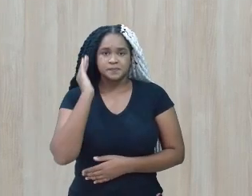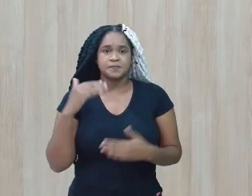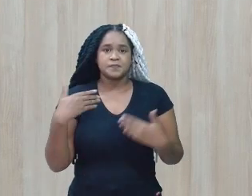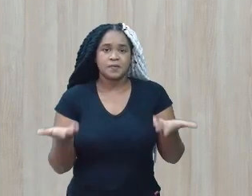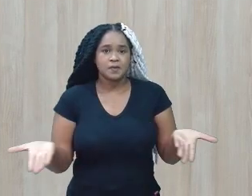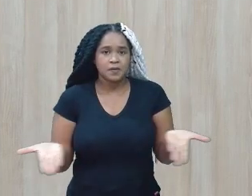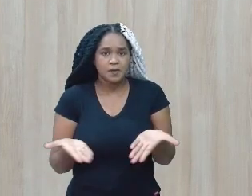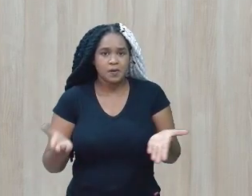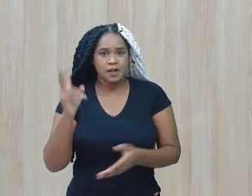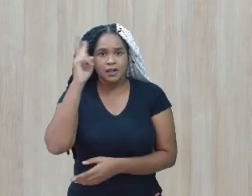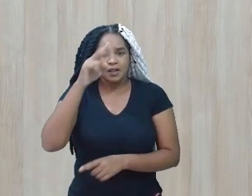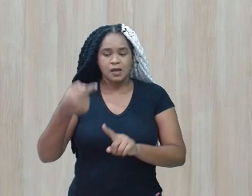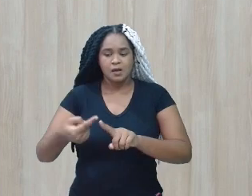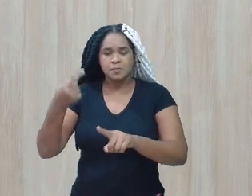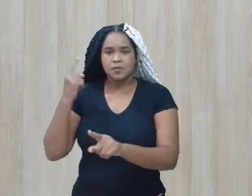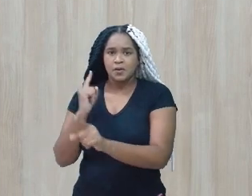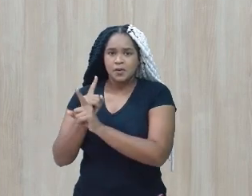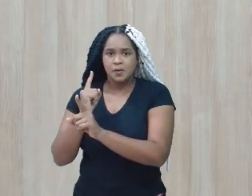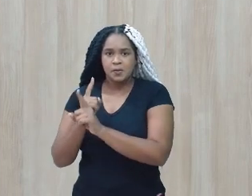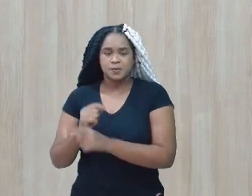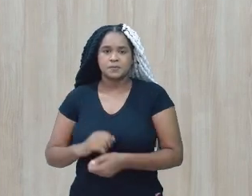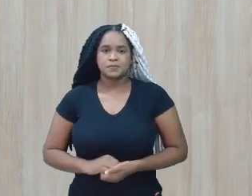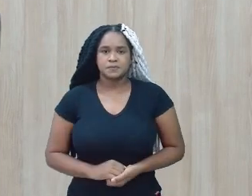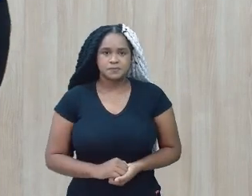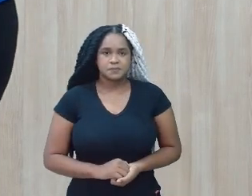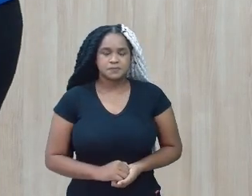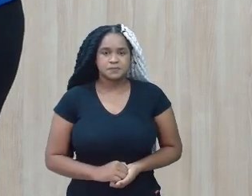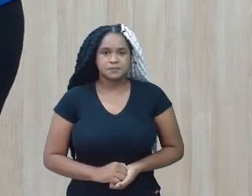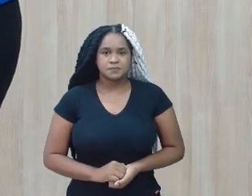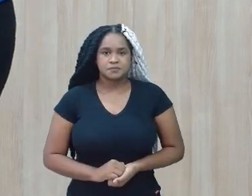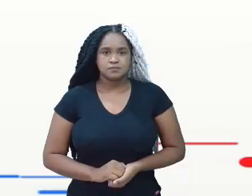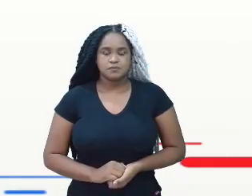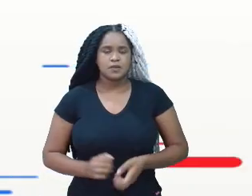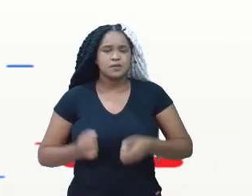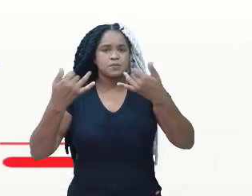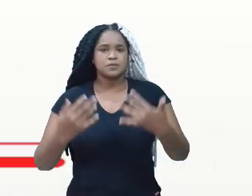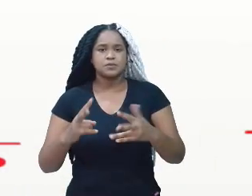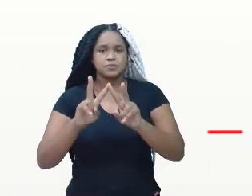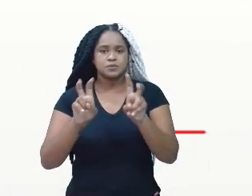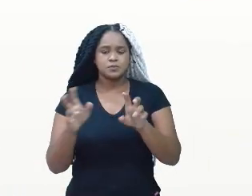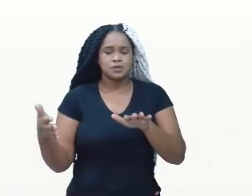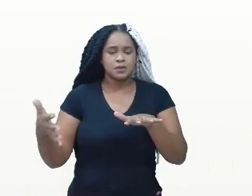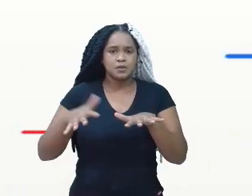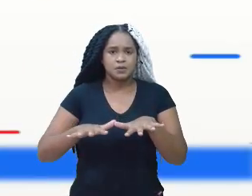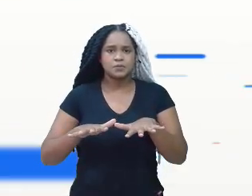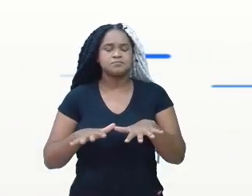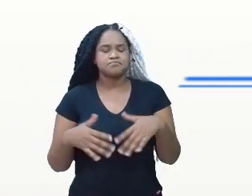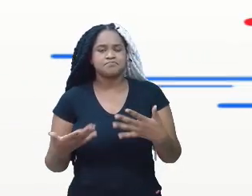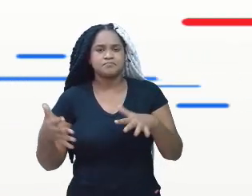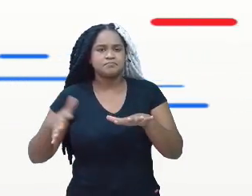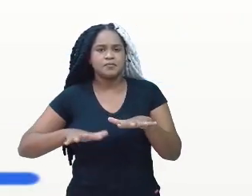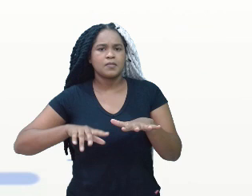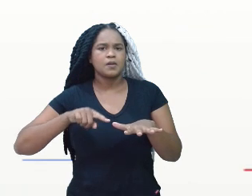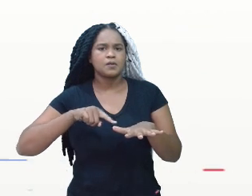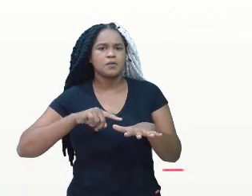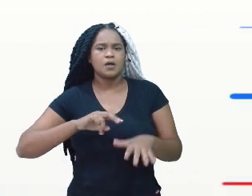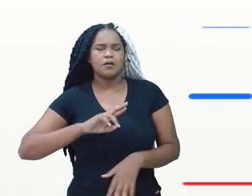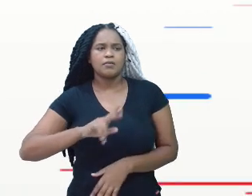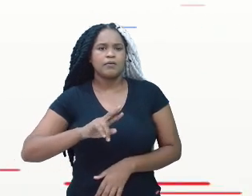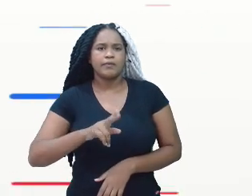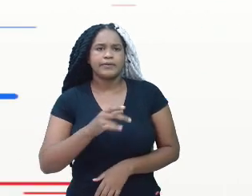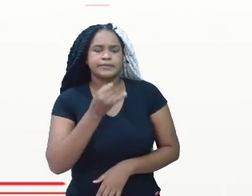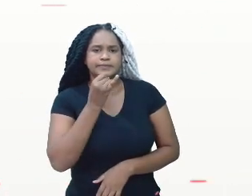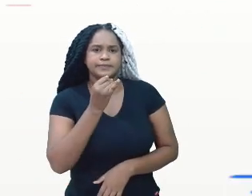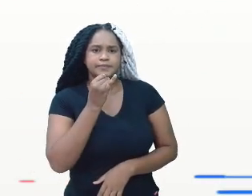pouquinho sobre nosso último encontro. Falamos sobre inclusão. Então, inclusão não